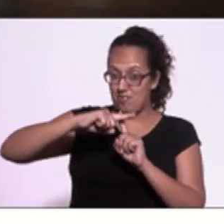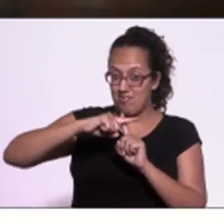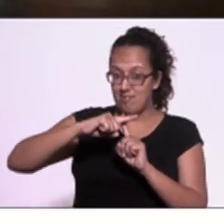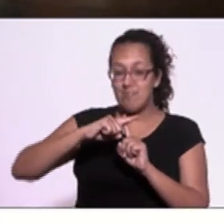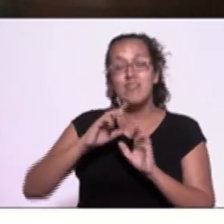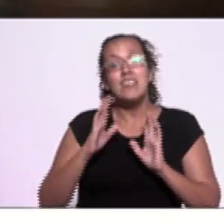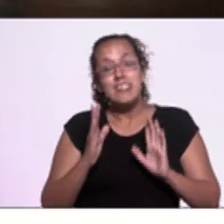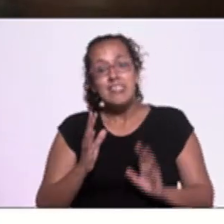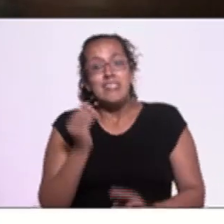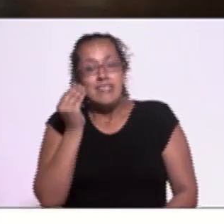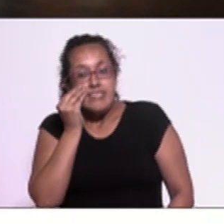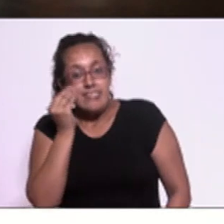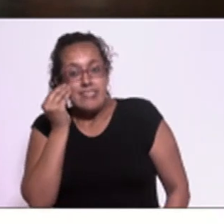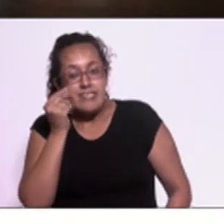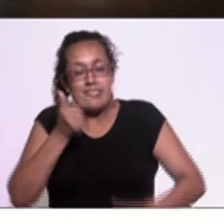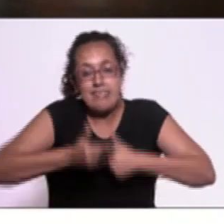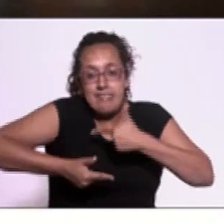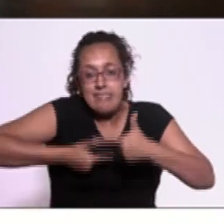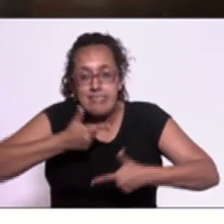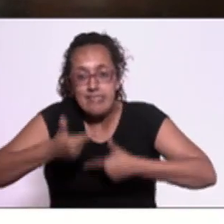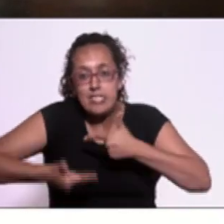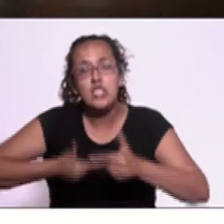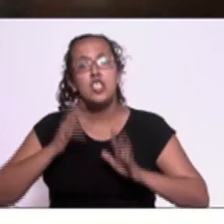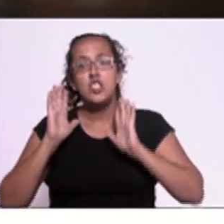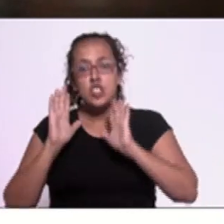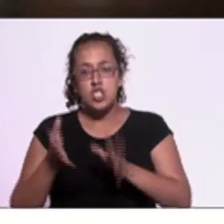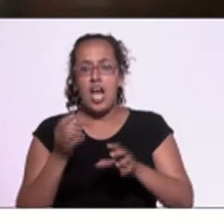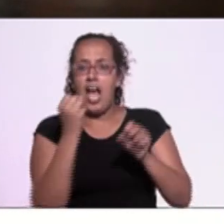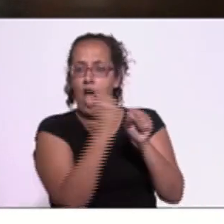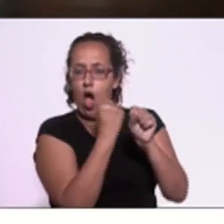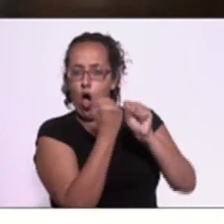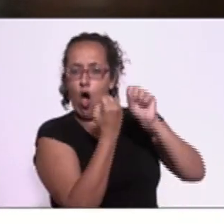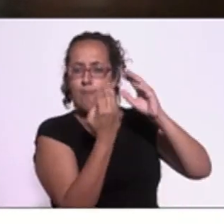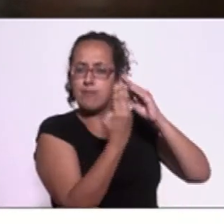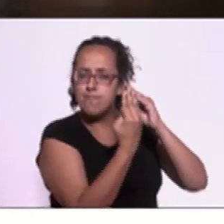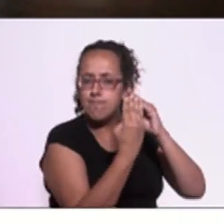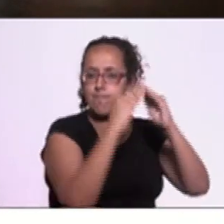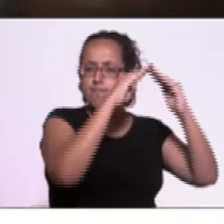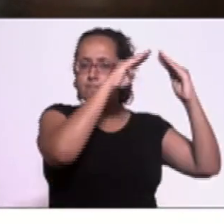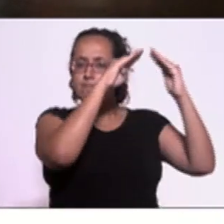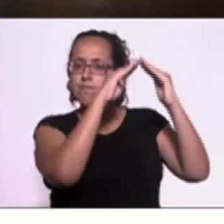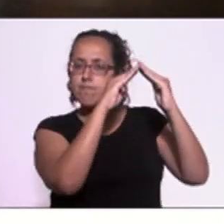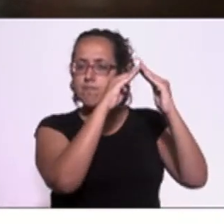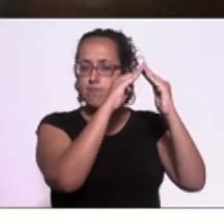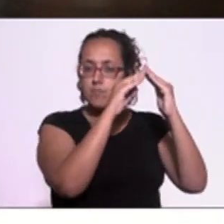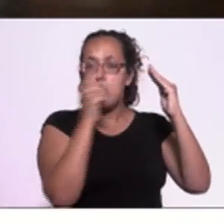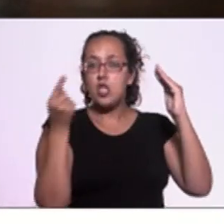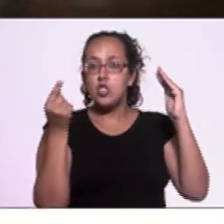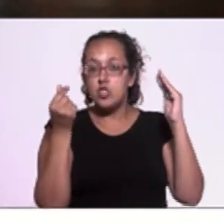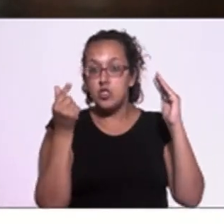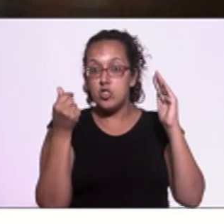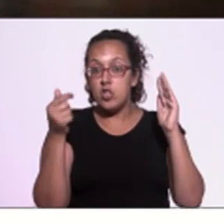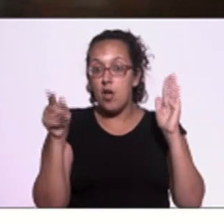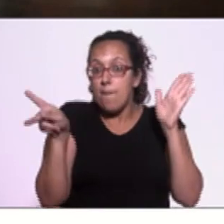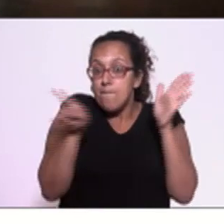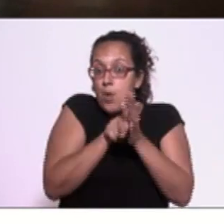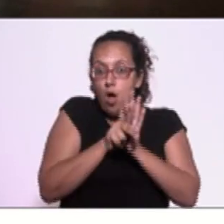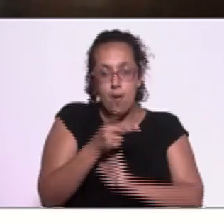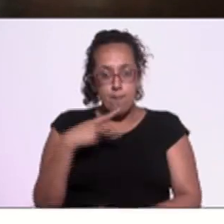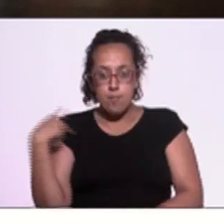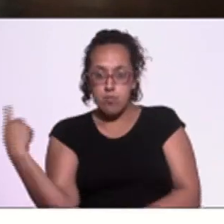que está ao seu alcance. Fizemos a obra de reconstrução e restauro do telhado com recursos